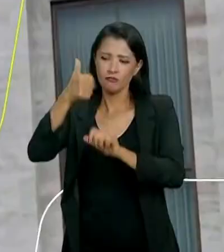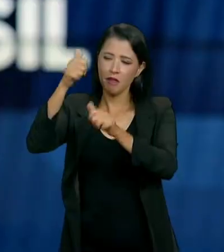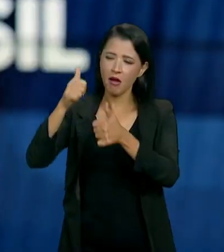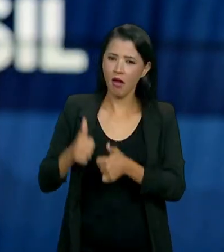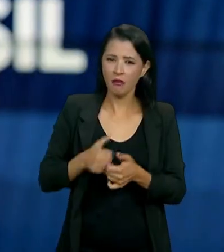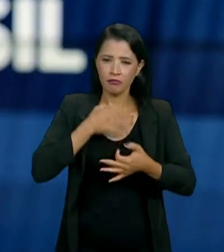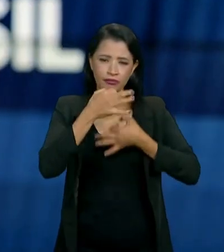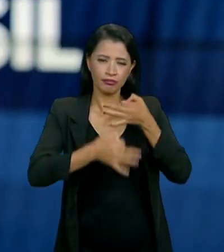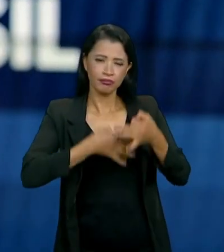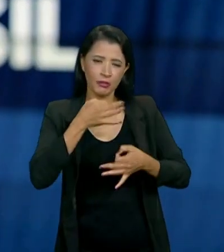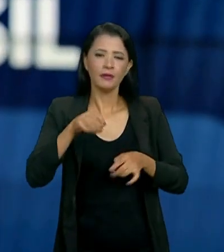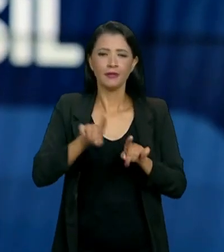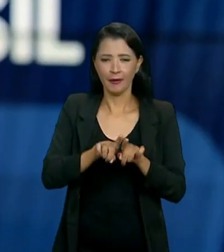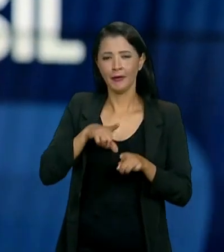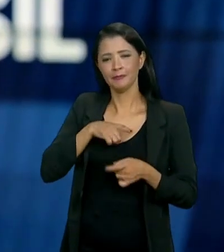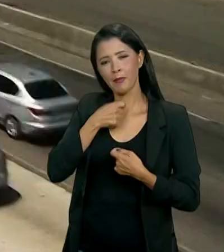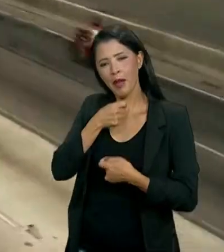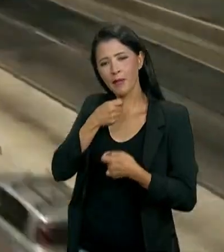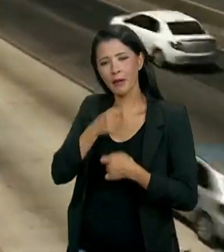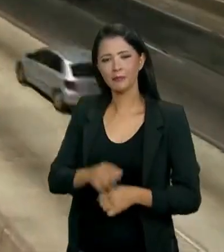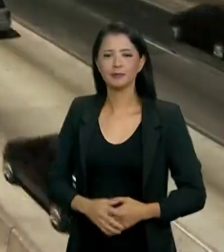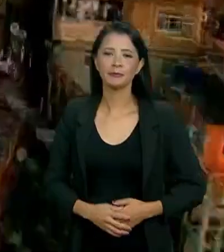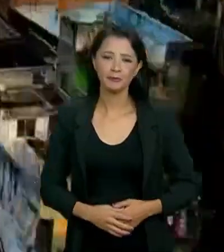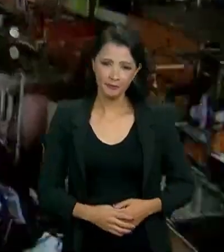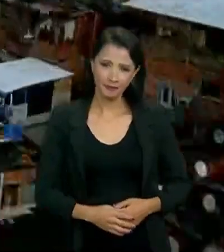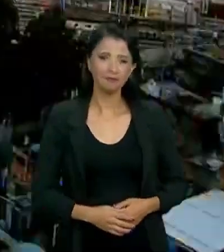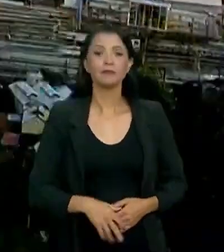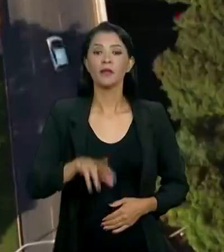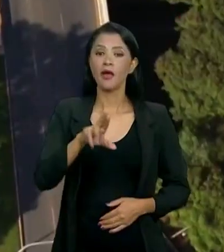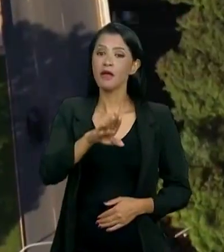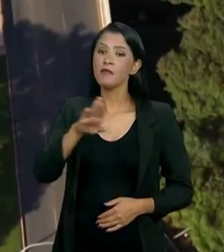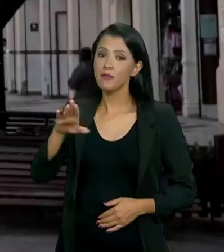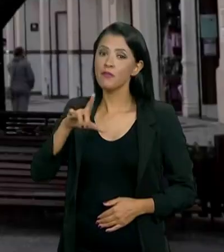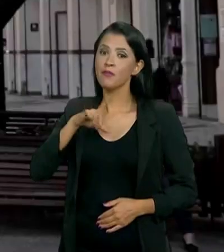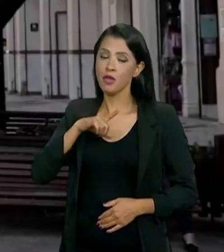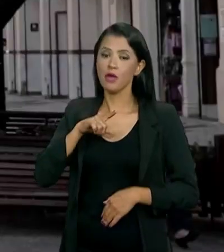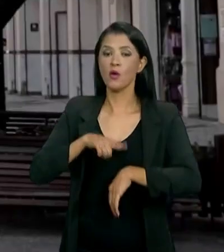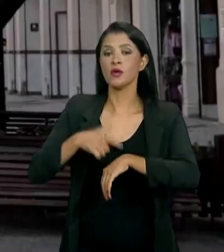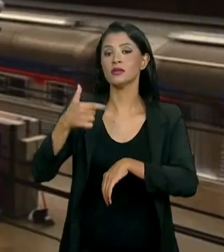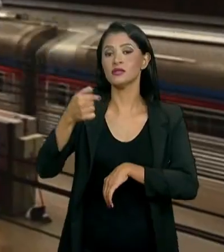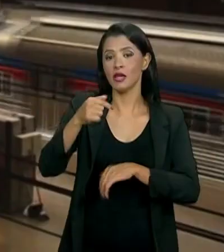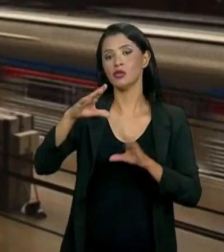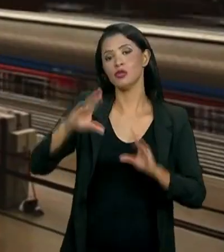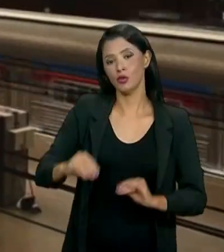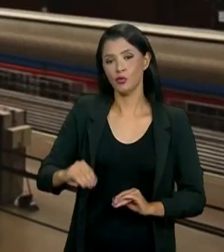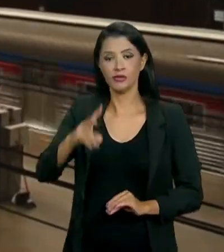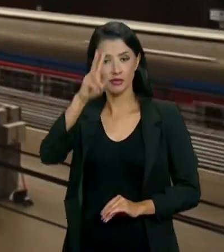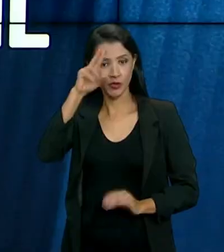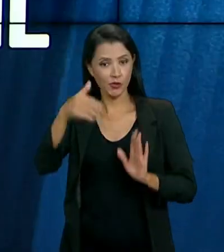análises, comentários e entrevistas. Repórter Brasil, às 7 da noite.